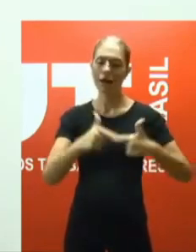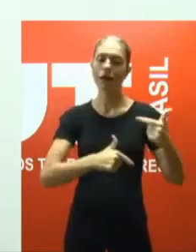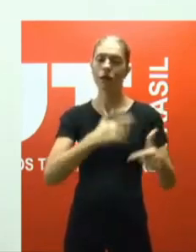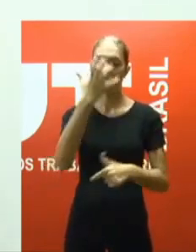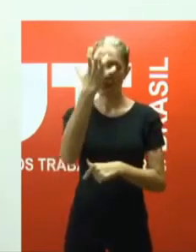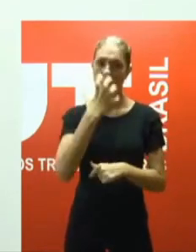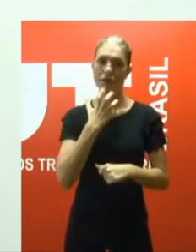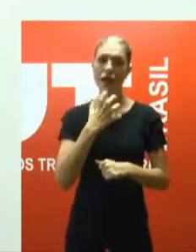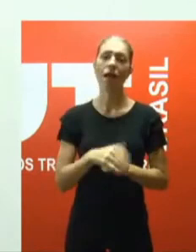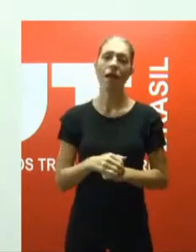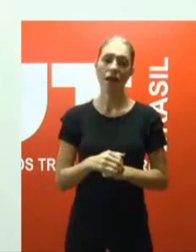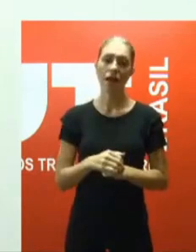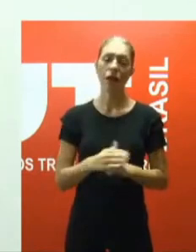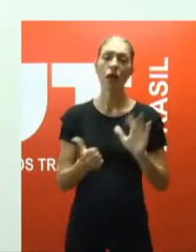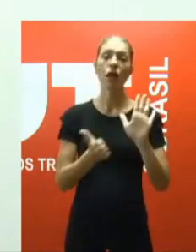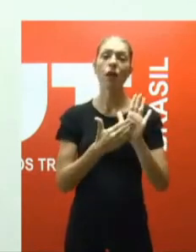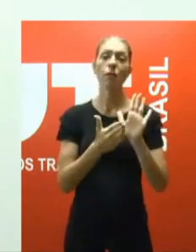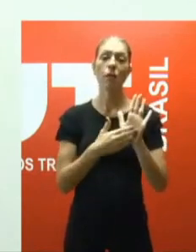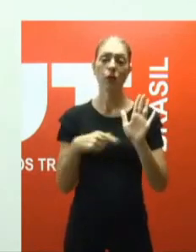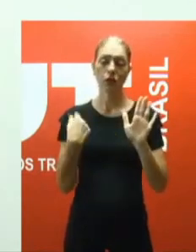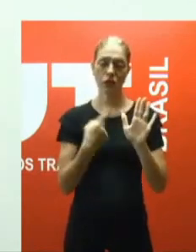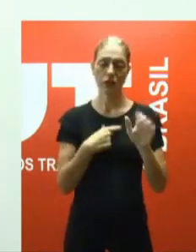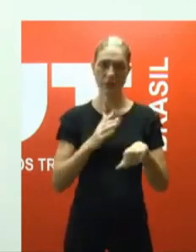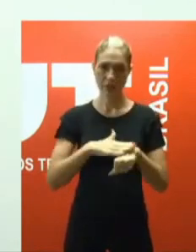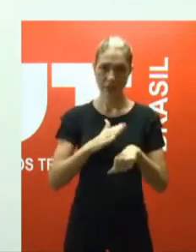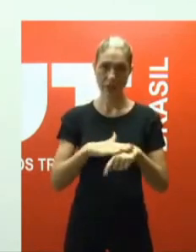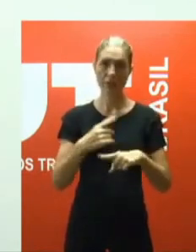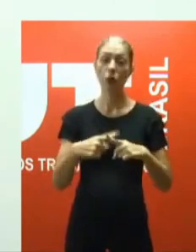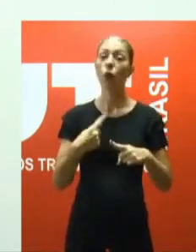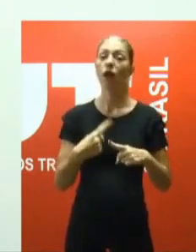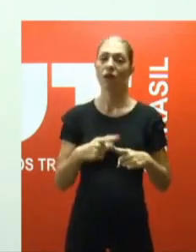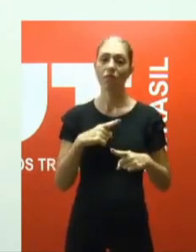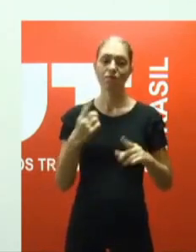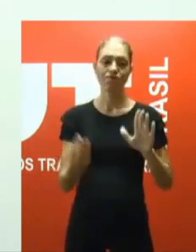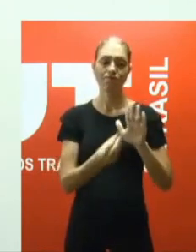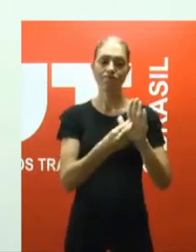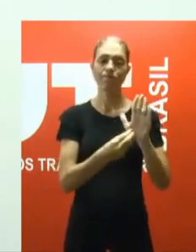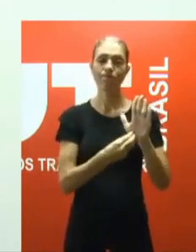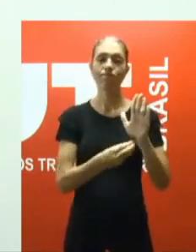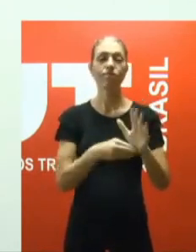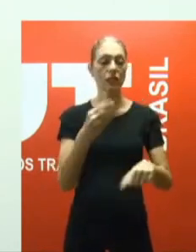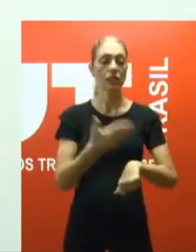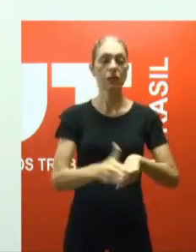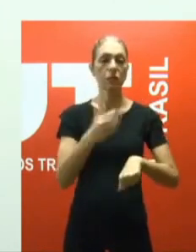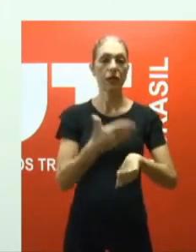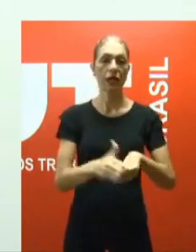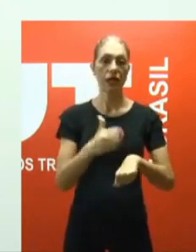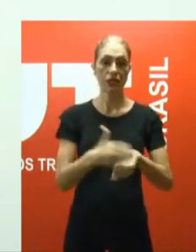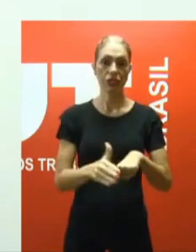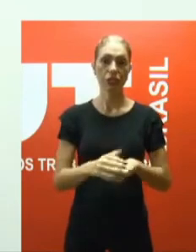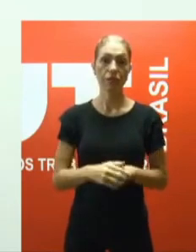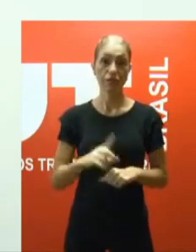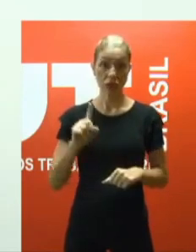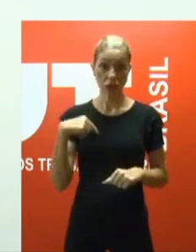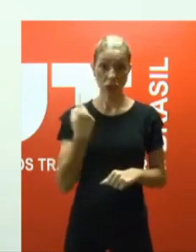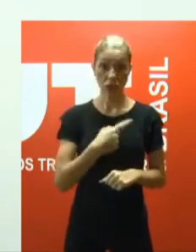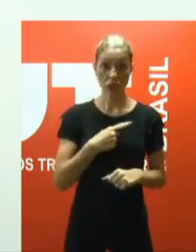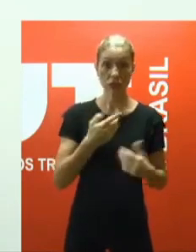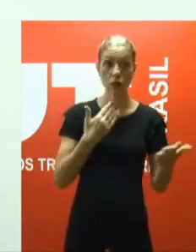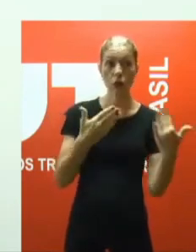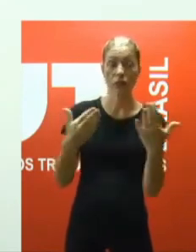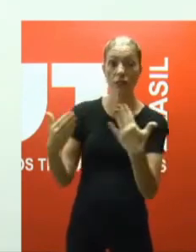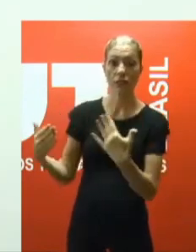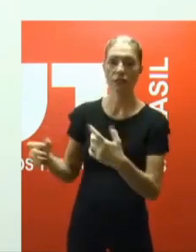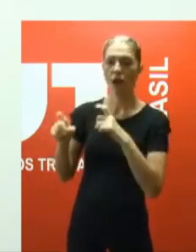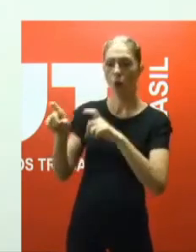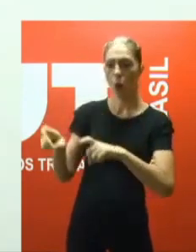sério, sabe, nas propostas que a gente vai fazer para a gente poder colocá-las em prática. Nós vamos ter que conversar com o agronegócio, nós